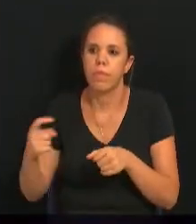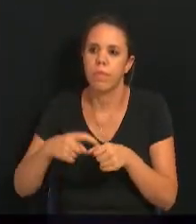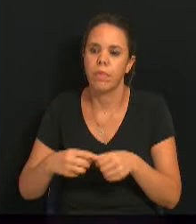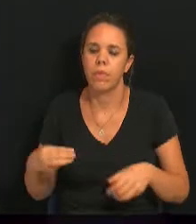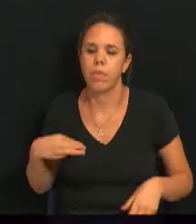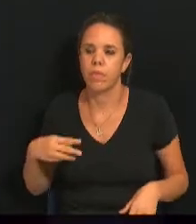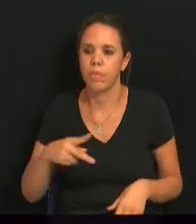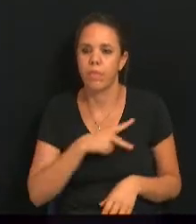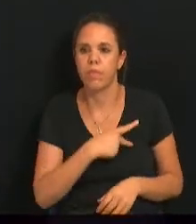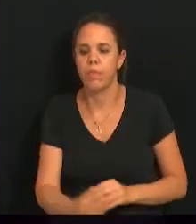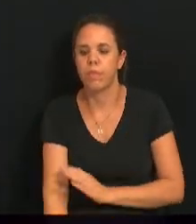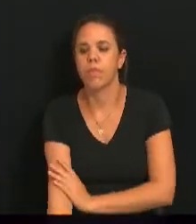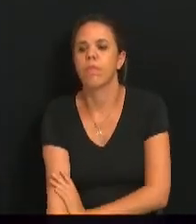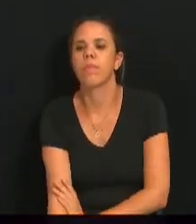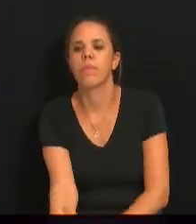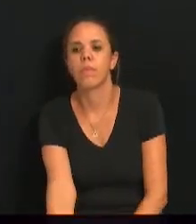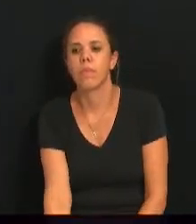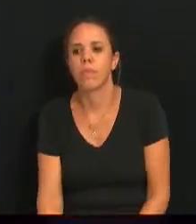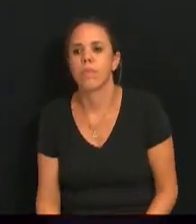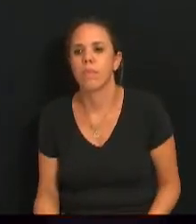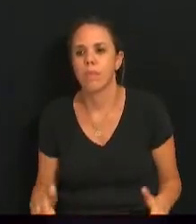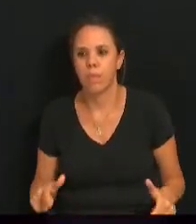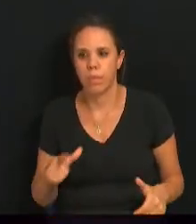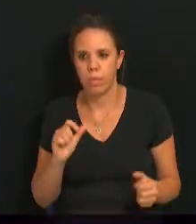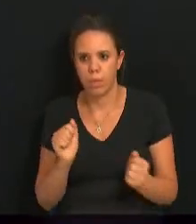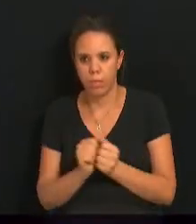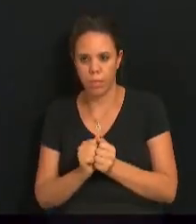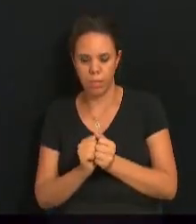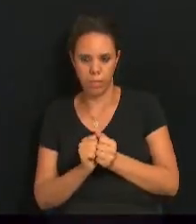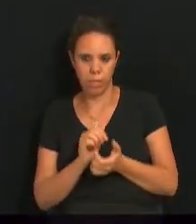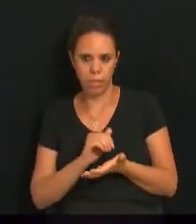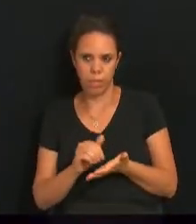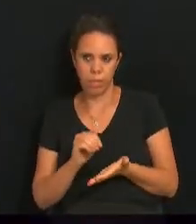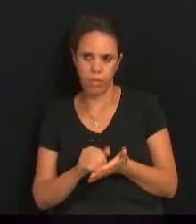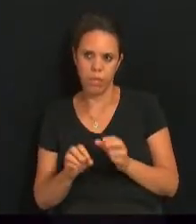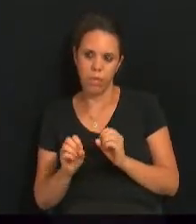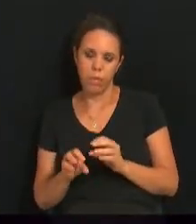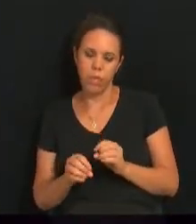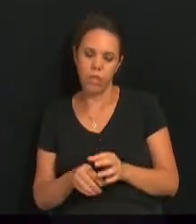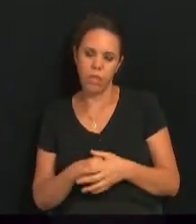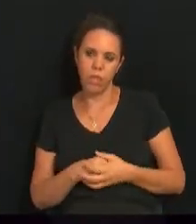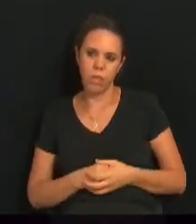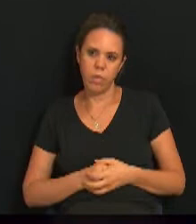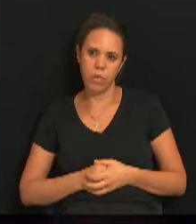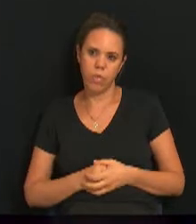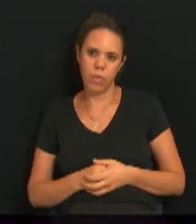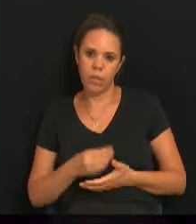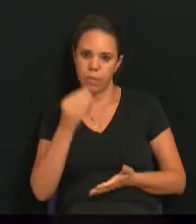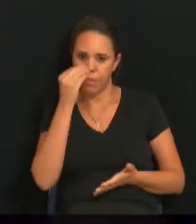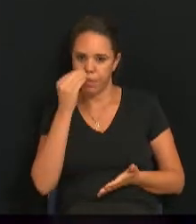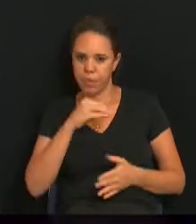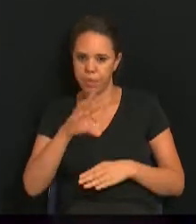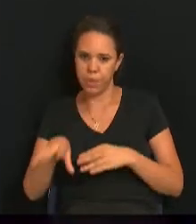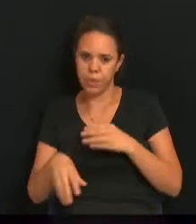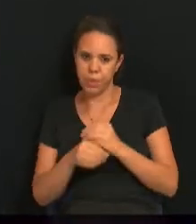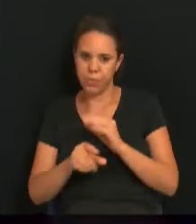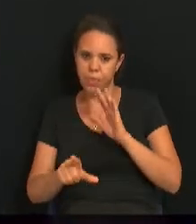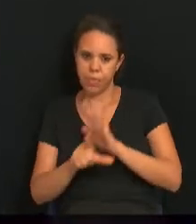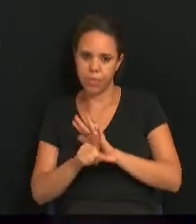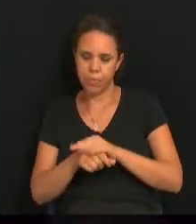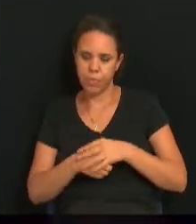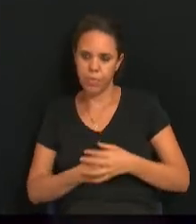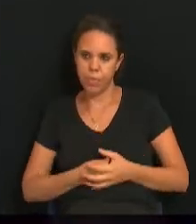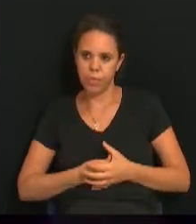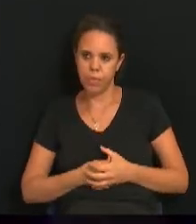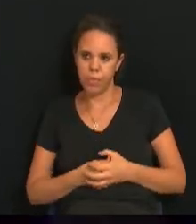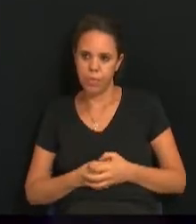Público, teve uma demanda do Ministério Público junto à Secretaria de Educação, e ela alegou que estaria implementando a lei do piso gradualmente,